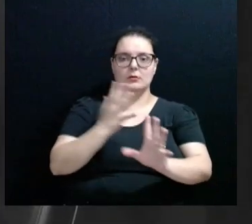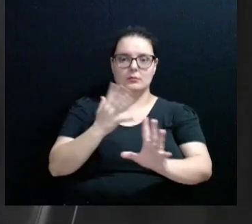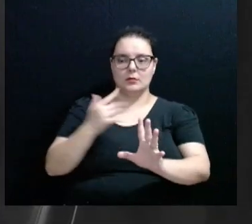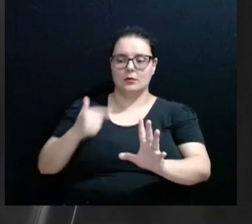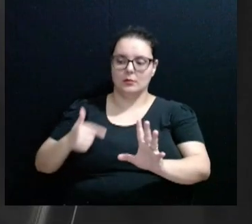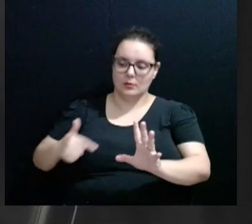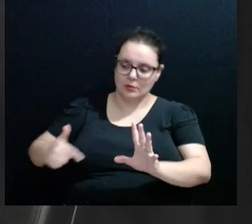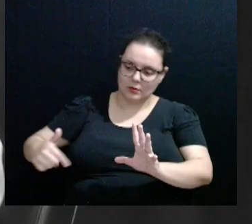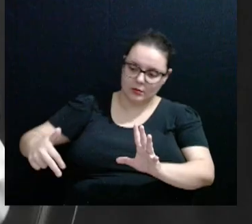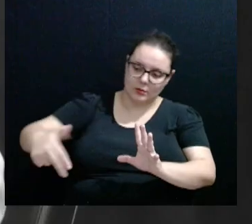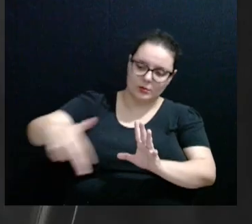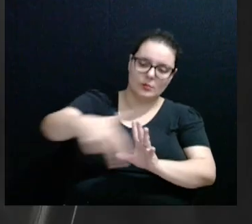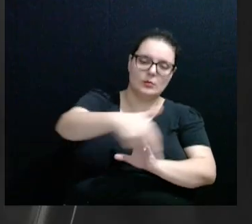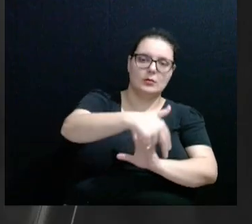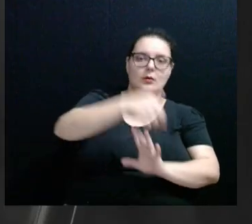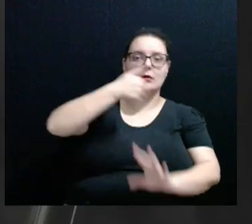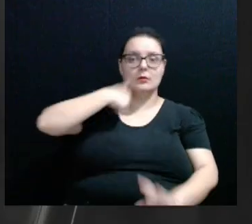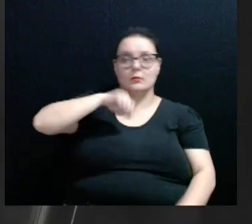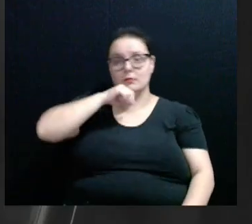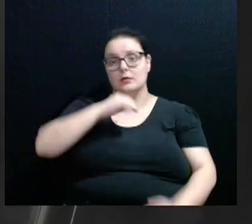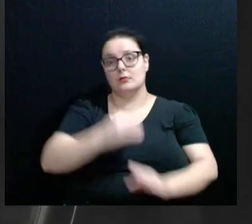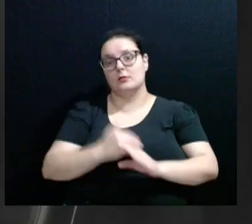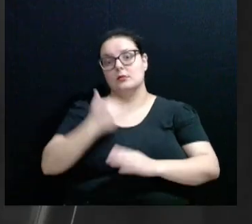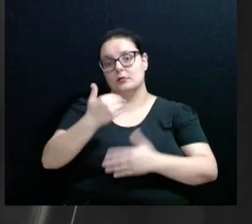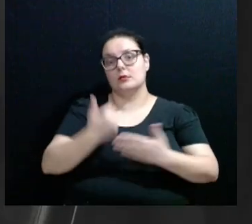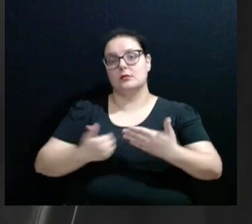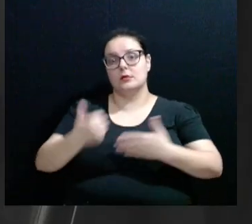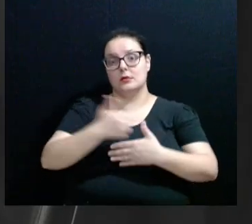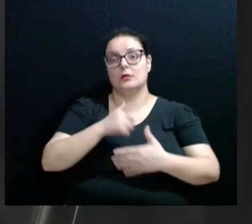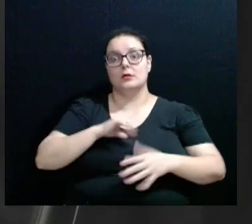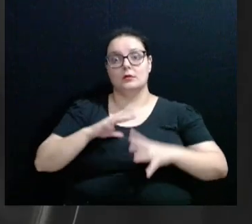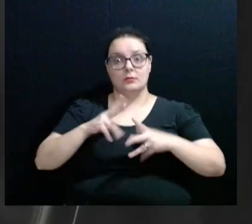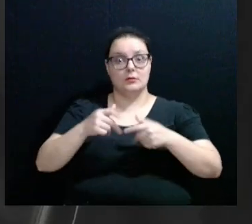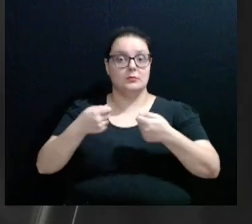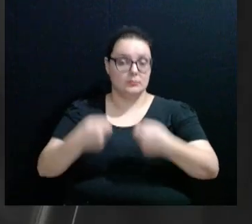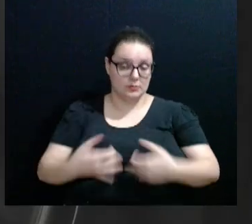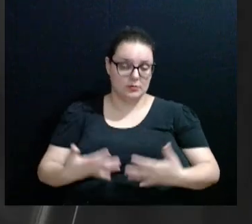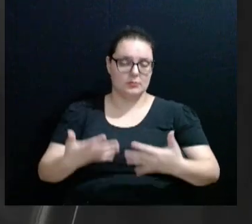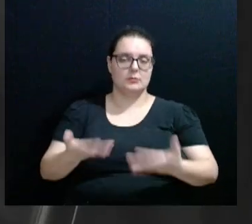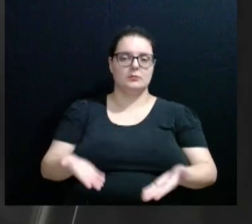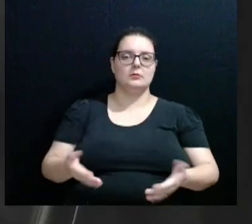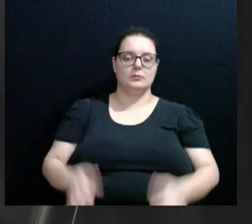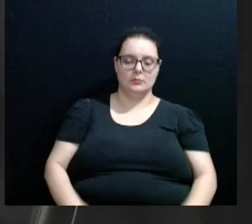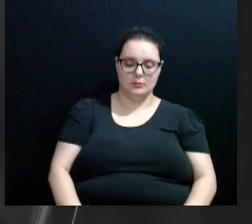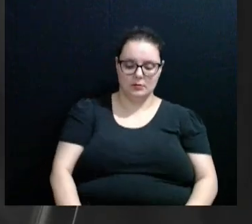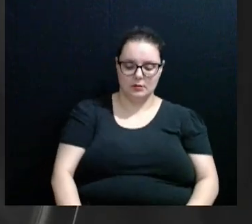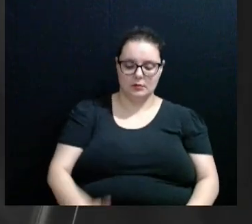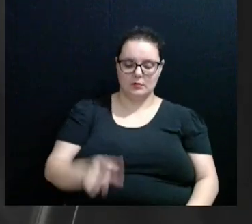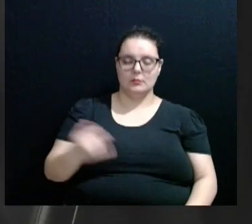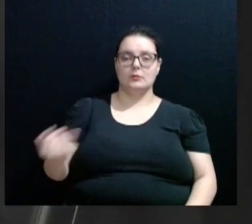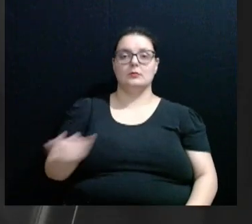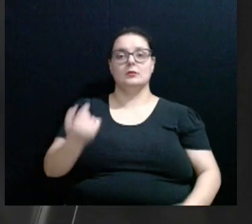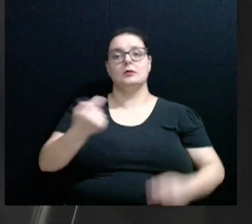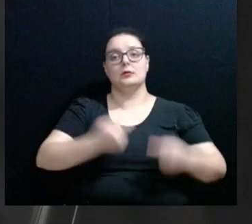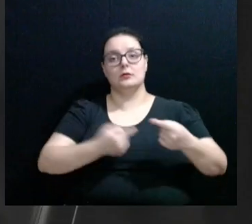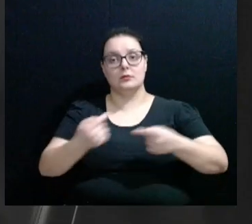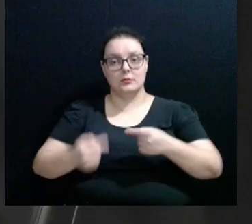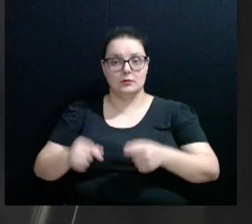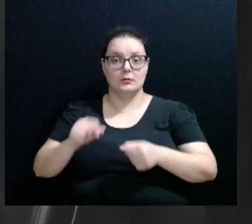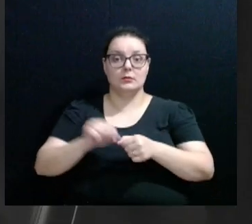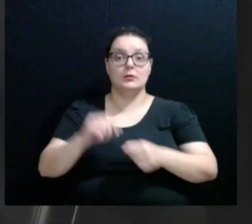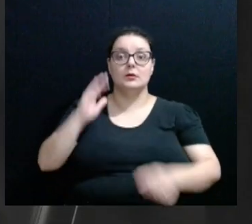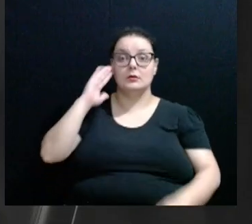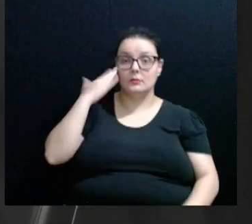prioridade sobre as prioridades e tem toda uma justificativa por isso. Sim. Então, é importante que a gente faça esse debate, entenda que